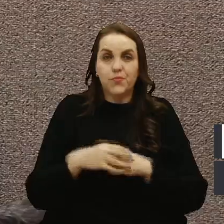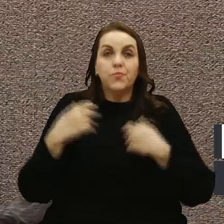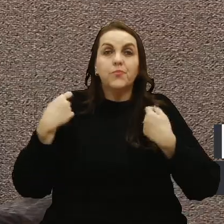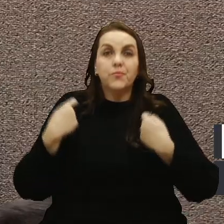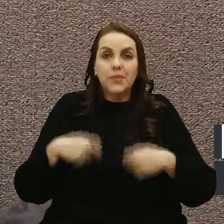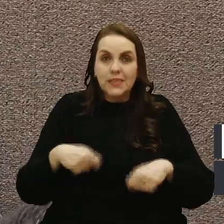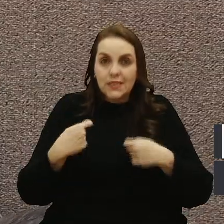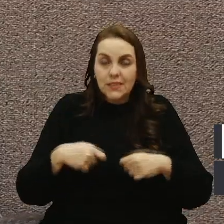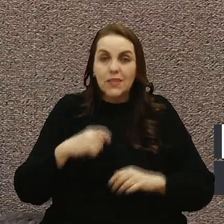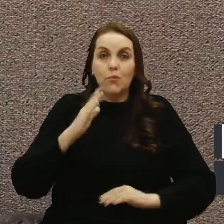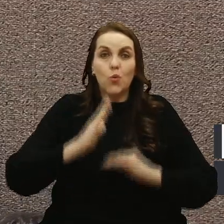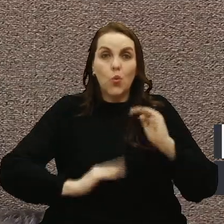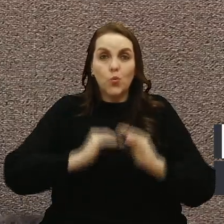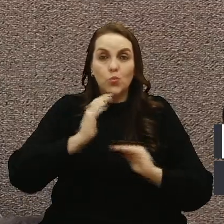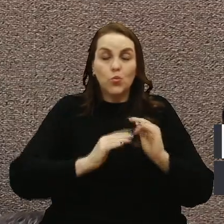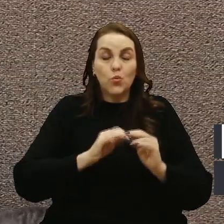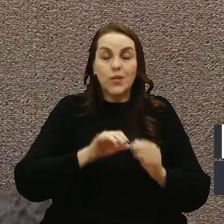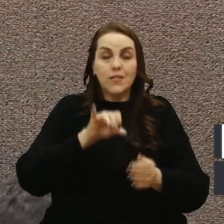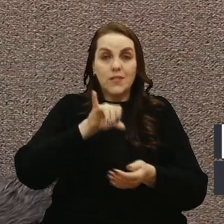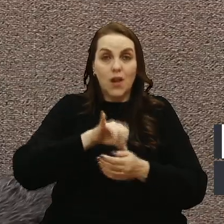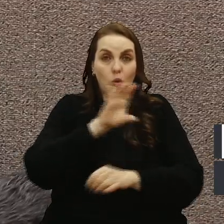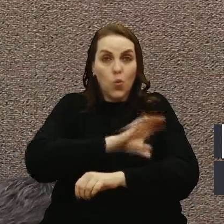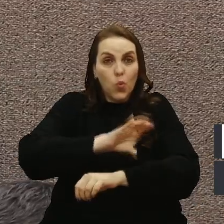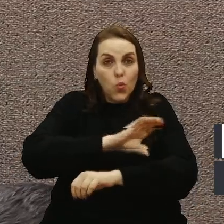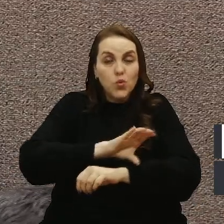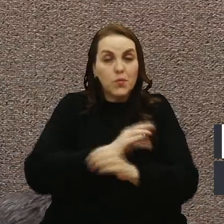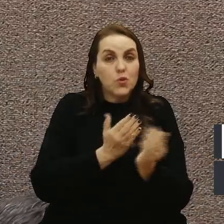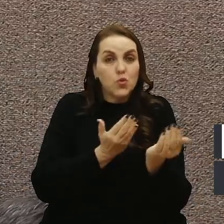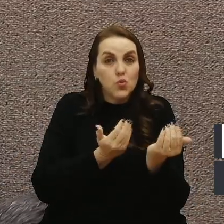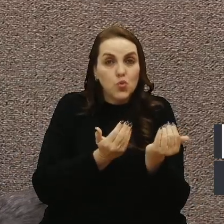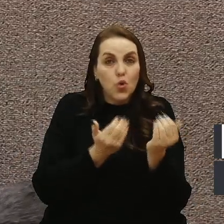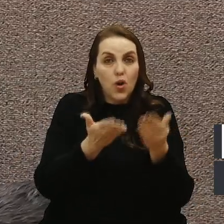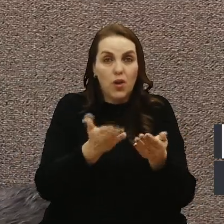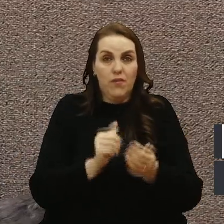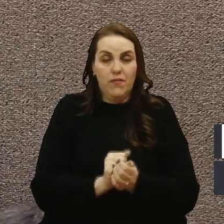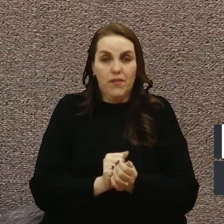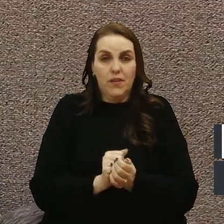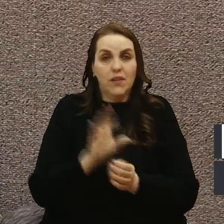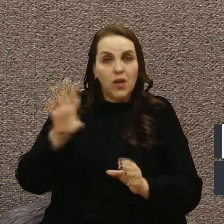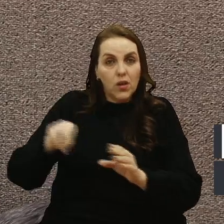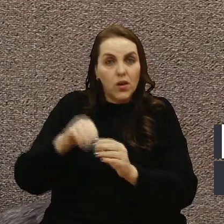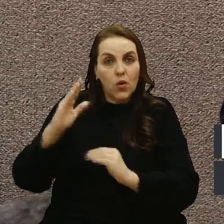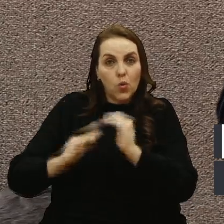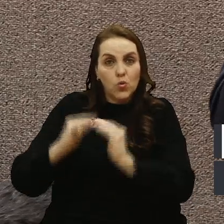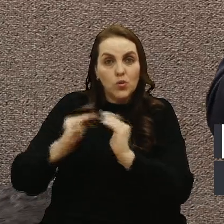Precisamos construir centros de formação jovem, como nós estamos lutando no Vila IP.